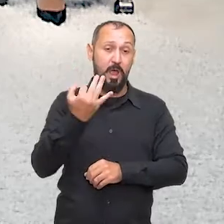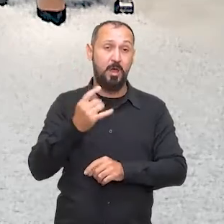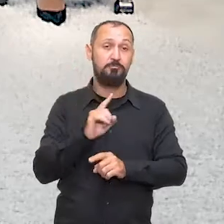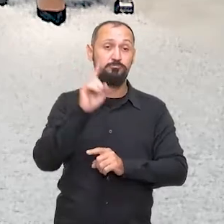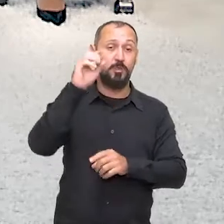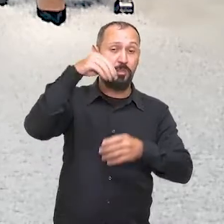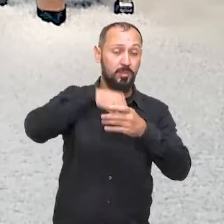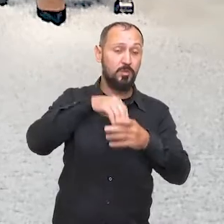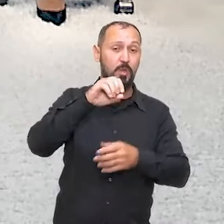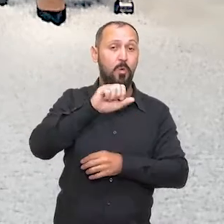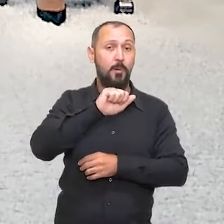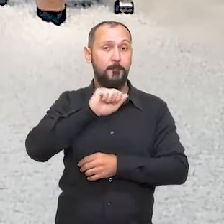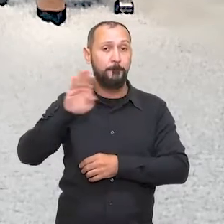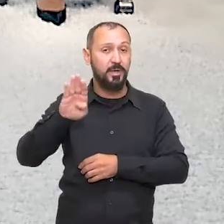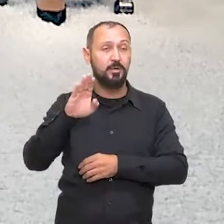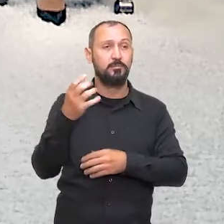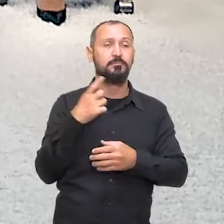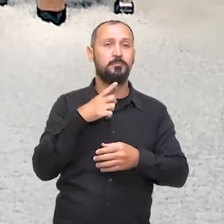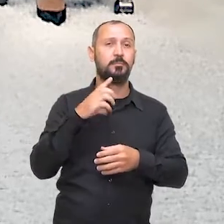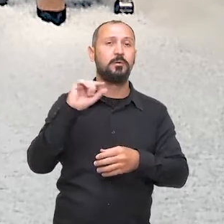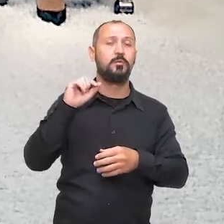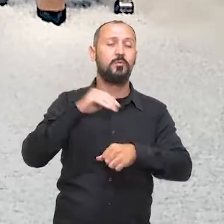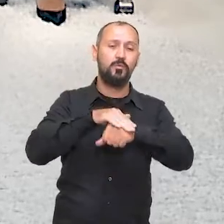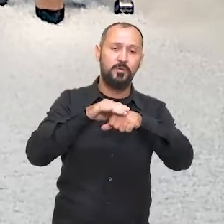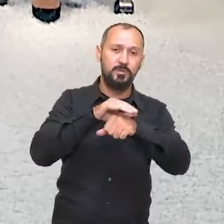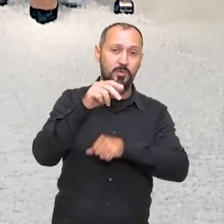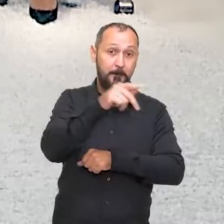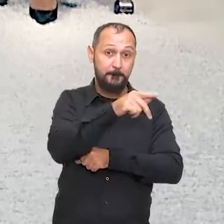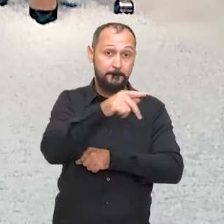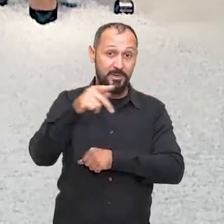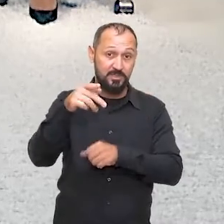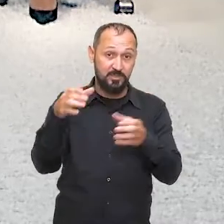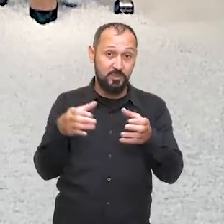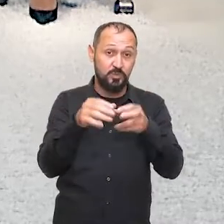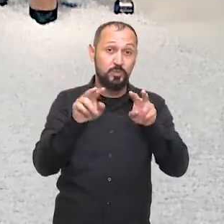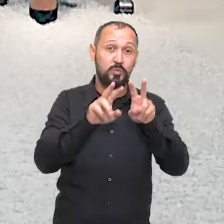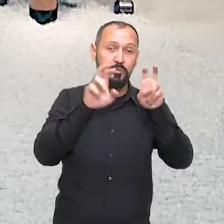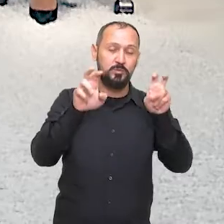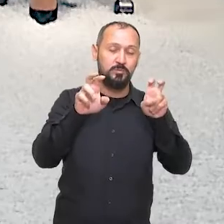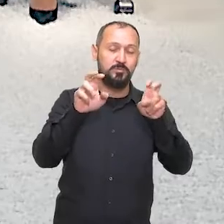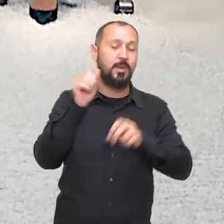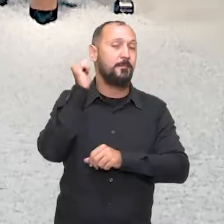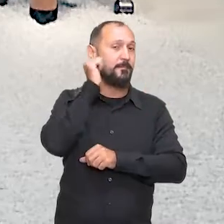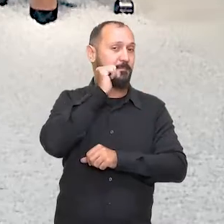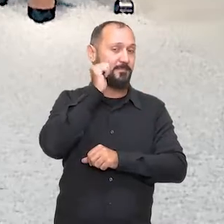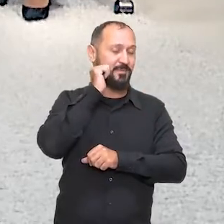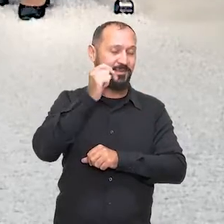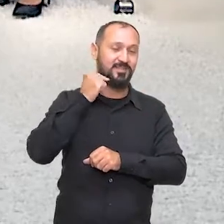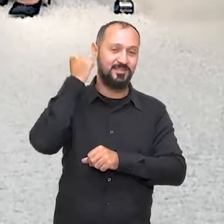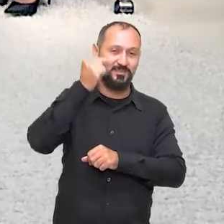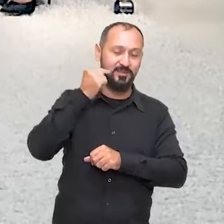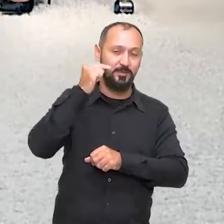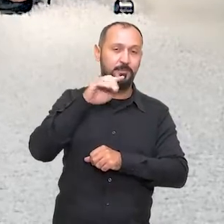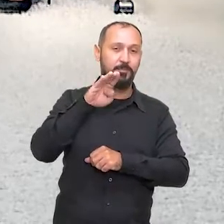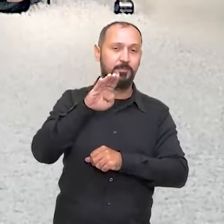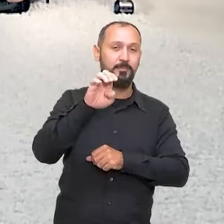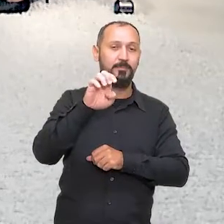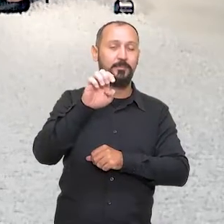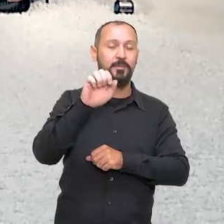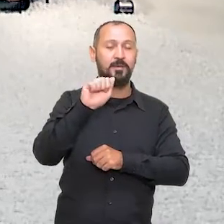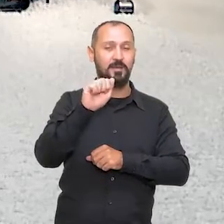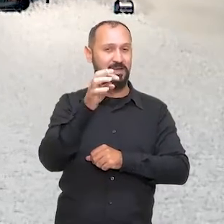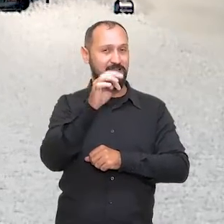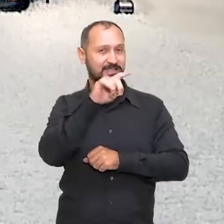do sistema de ordem, eu converso com a presidente da Comissão da Mulher Advogada, doutora Beatriz Stuart.